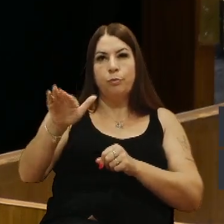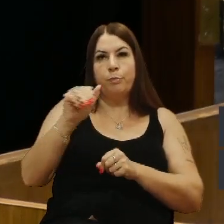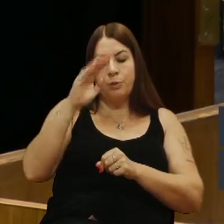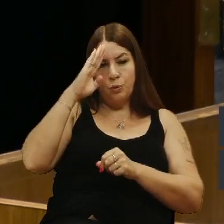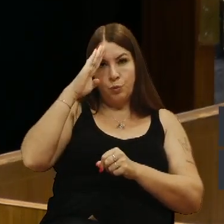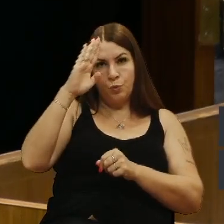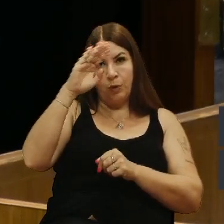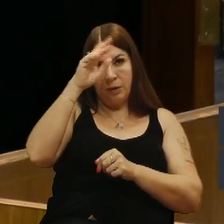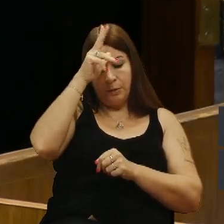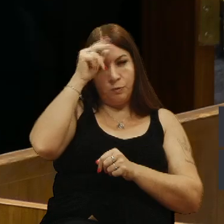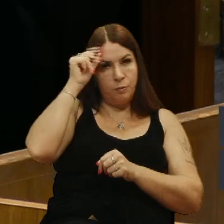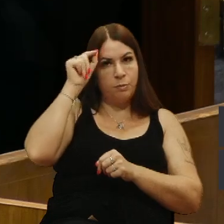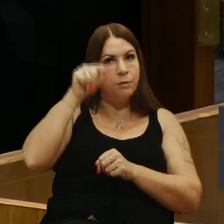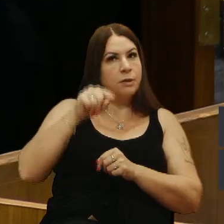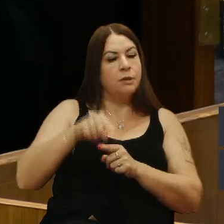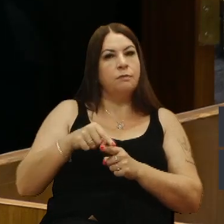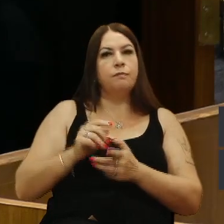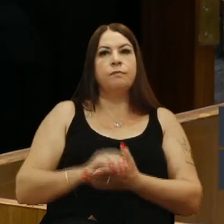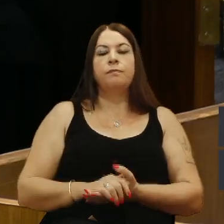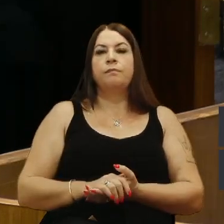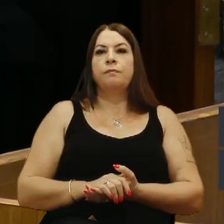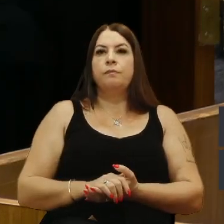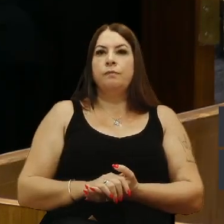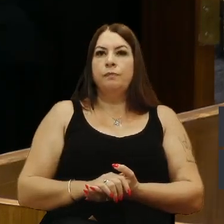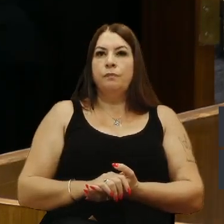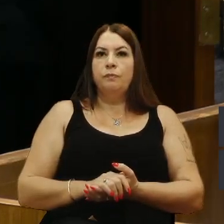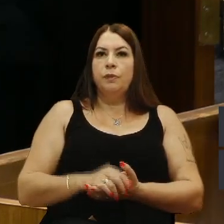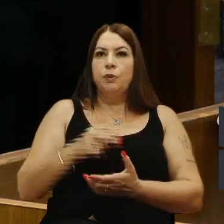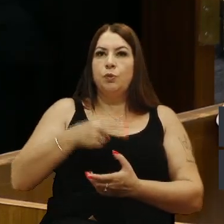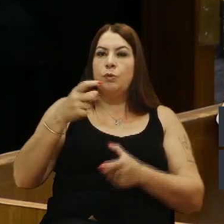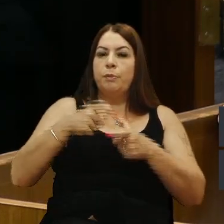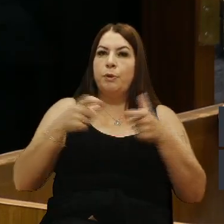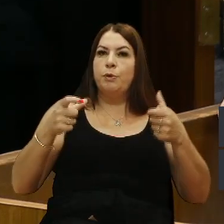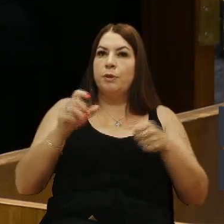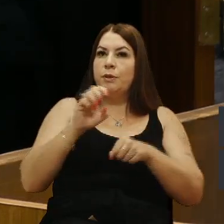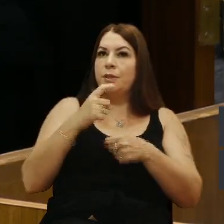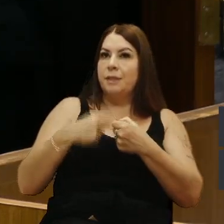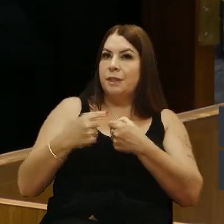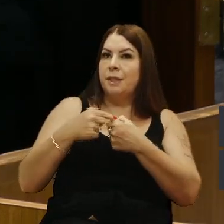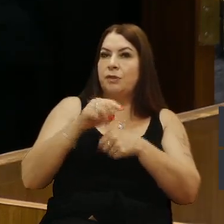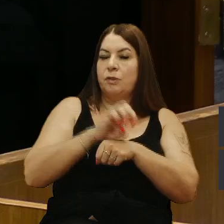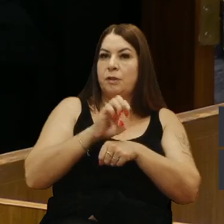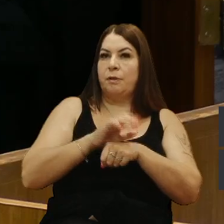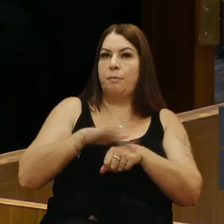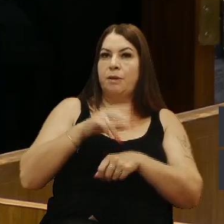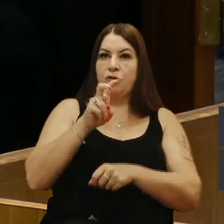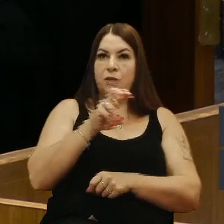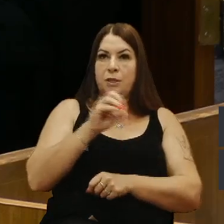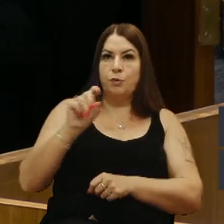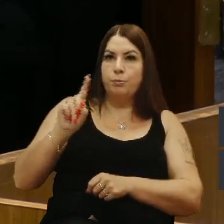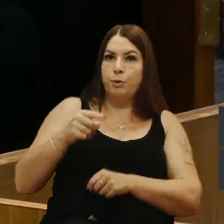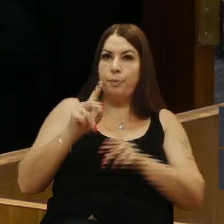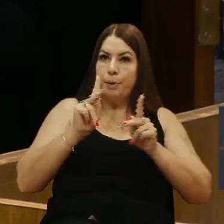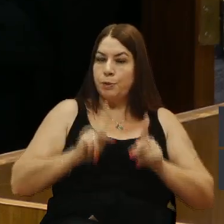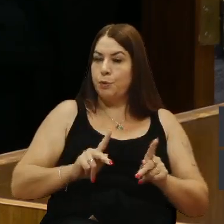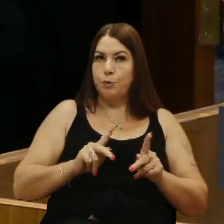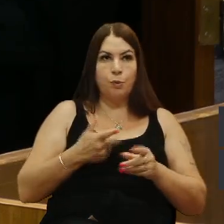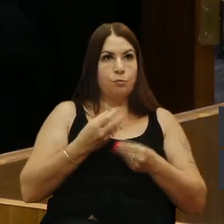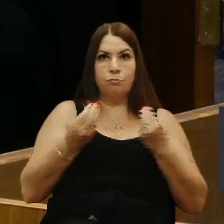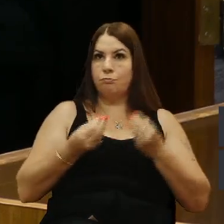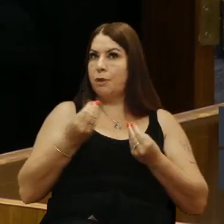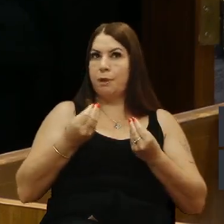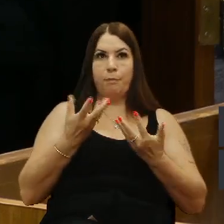guardas municipais, porque a segunda maior cidade do estado, mais de 500 mil habitantes, não tem